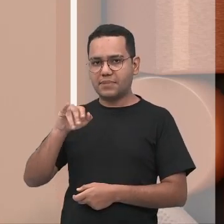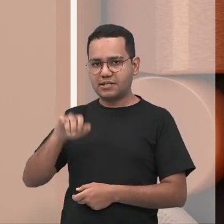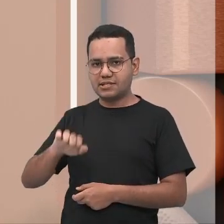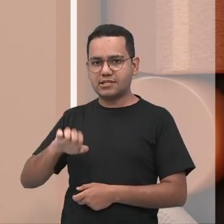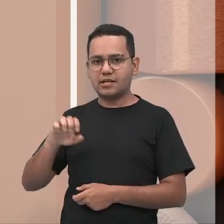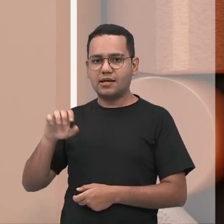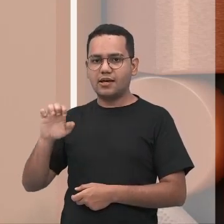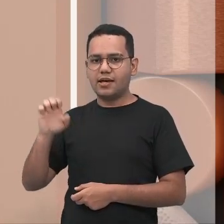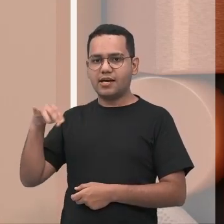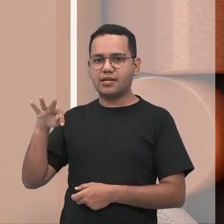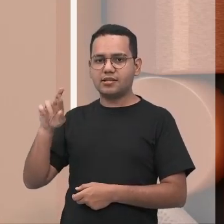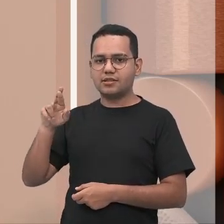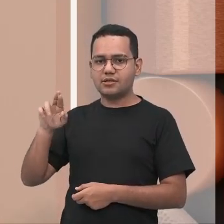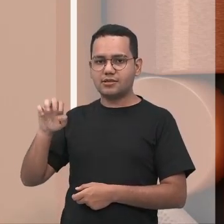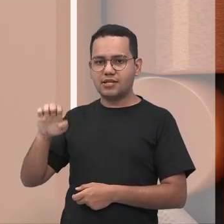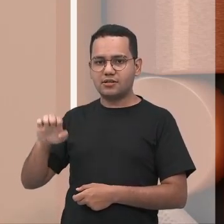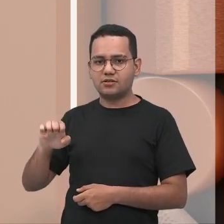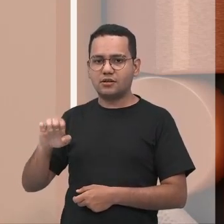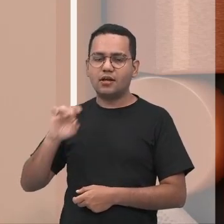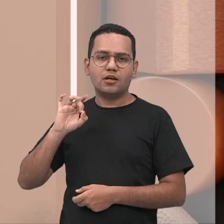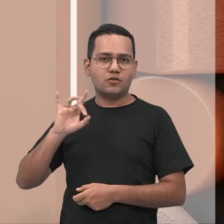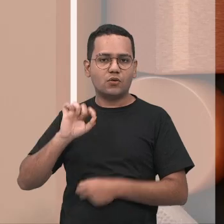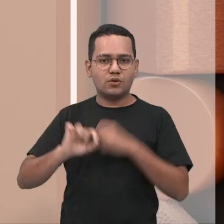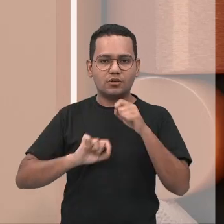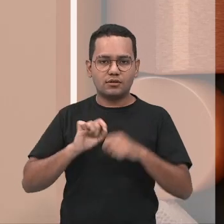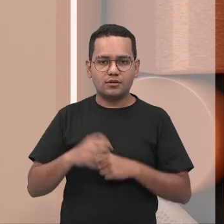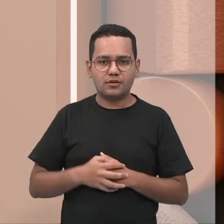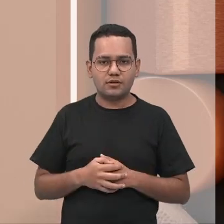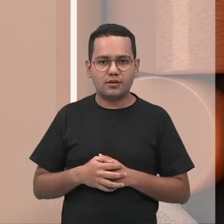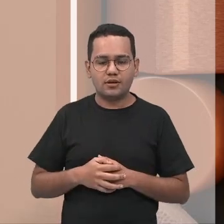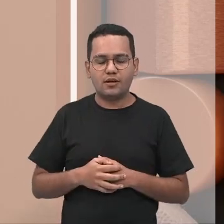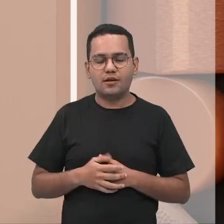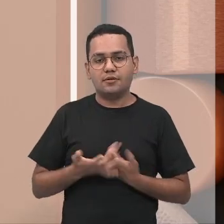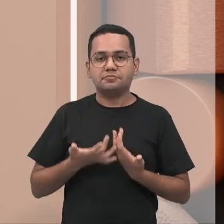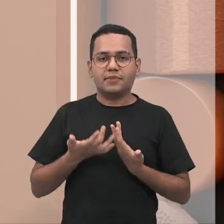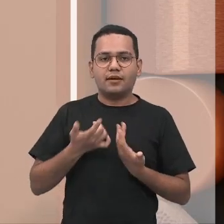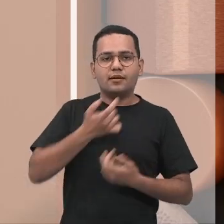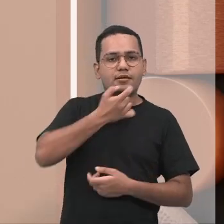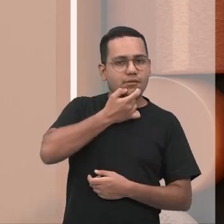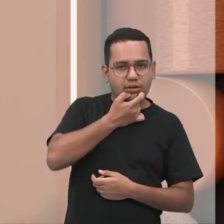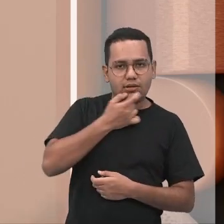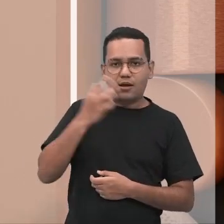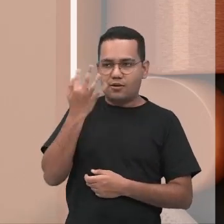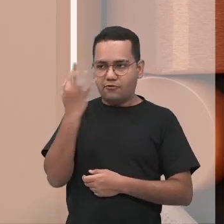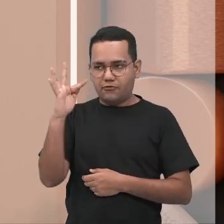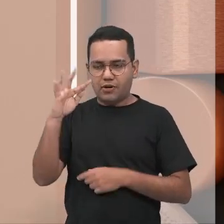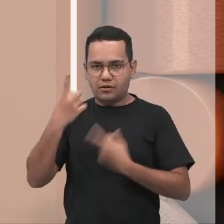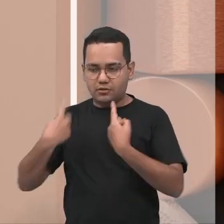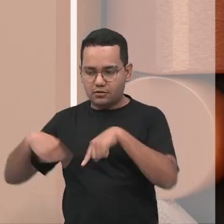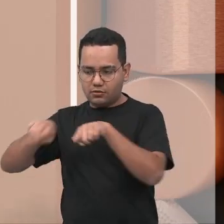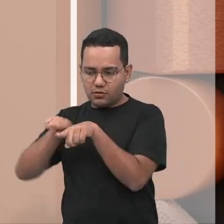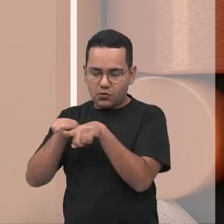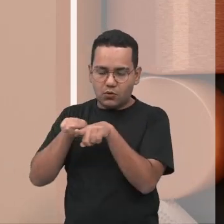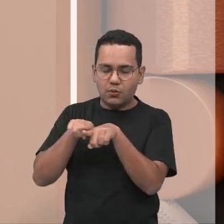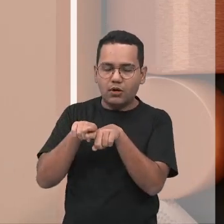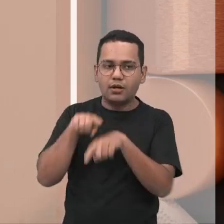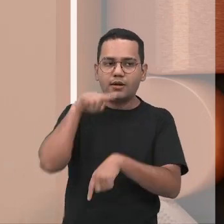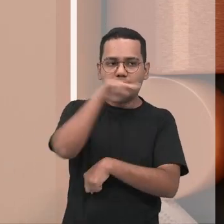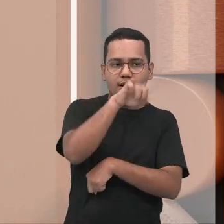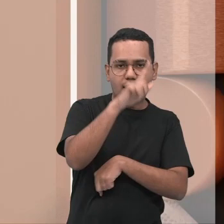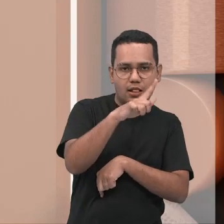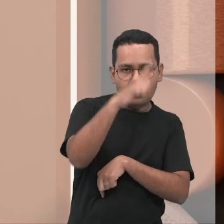mais. É Inglaterra e França e seus aliados, e Alemanha e seus aliados. Um conflito meio